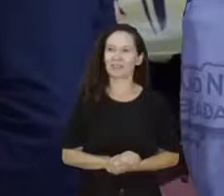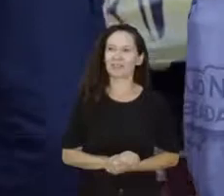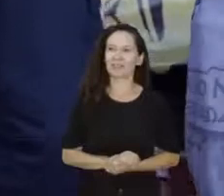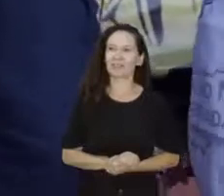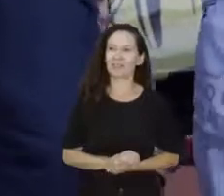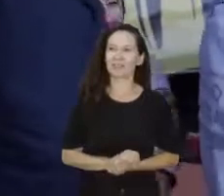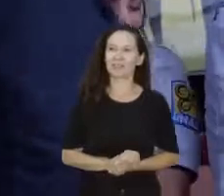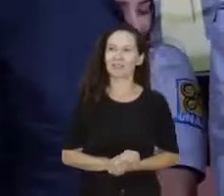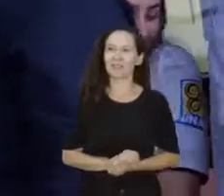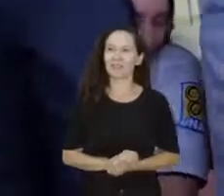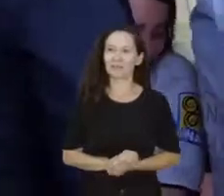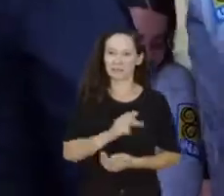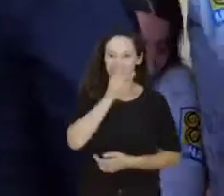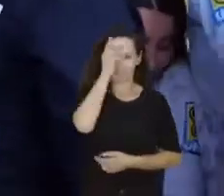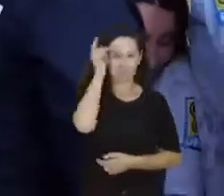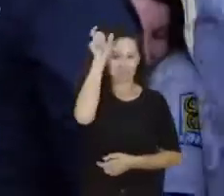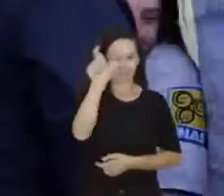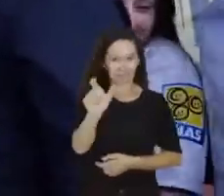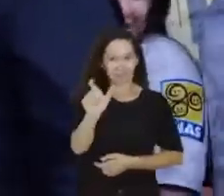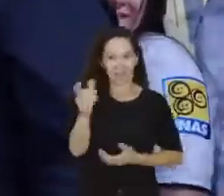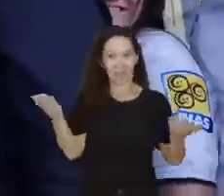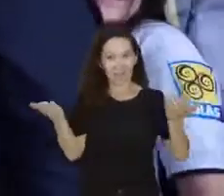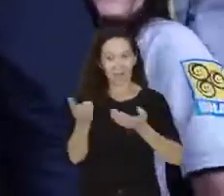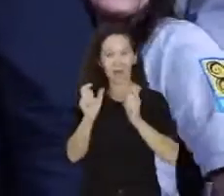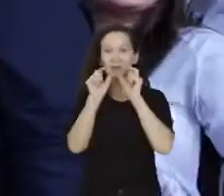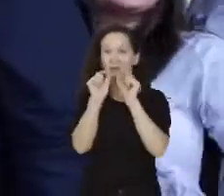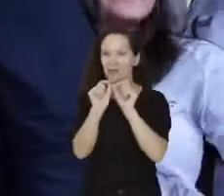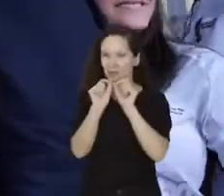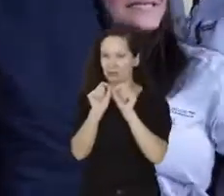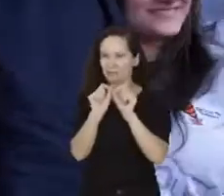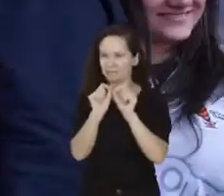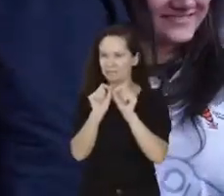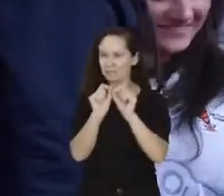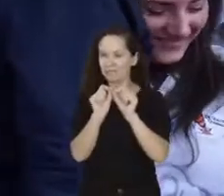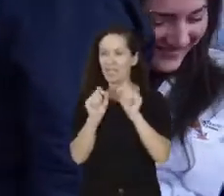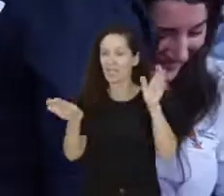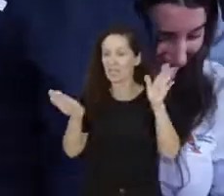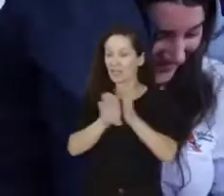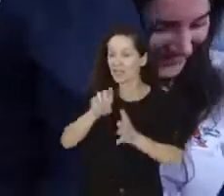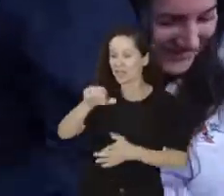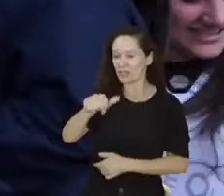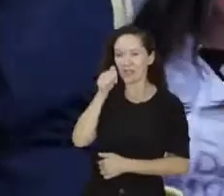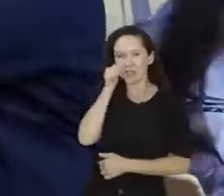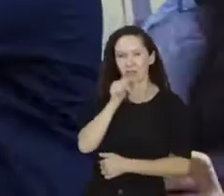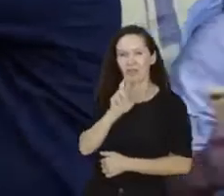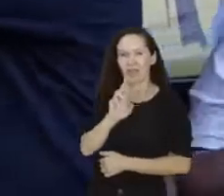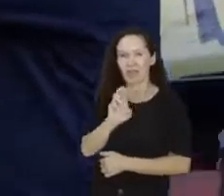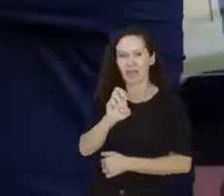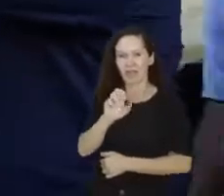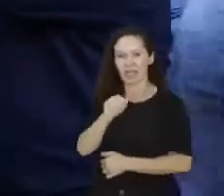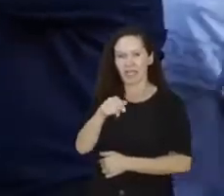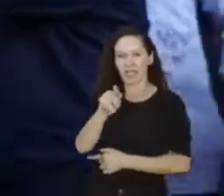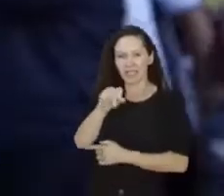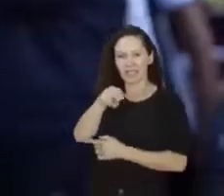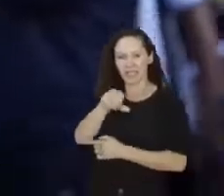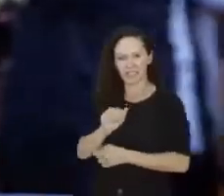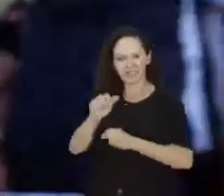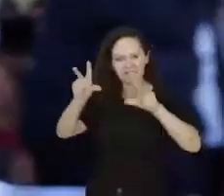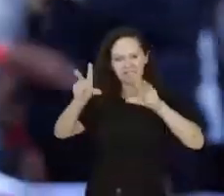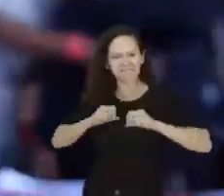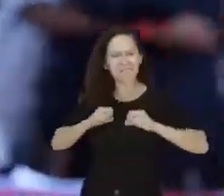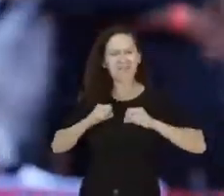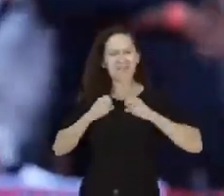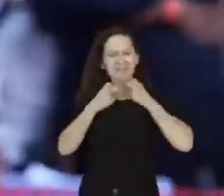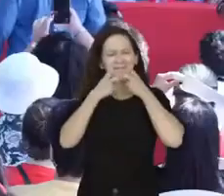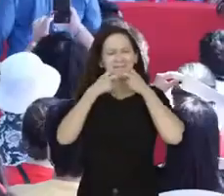Pessoal, agora é o seguinte, ó. Regina tá chegando aqui, essa mulher... Merece muito barulho. Faz barulho